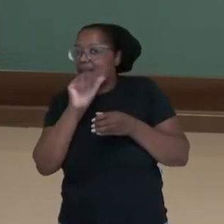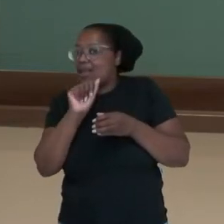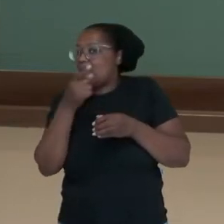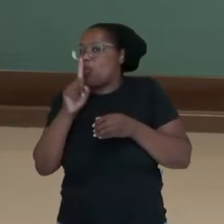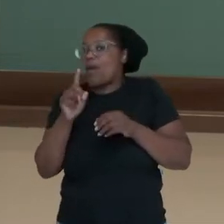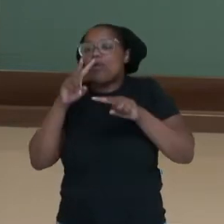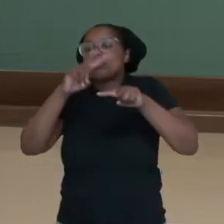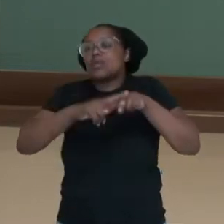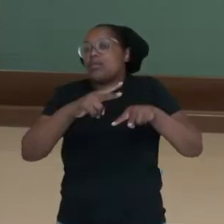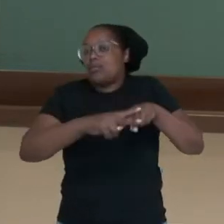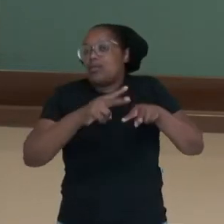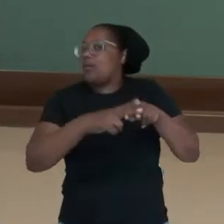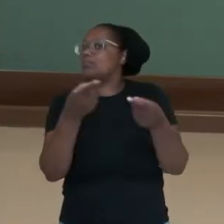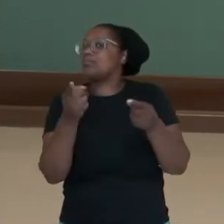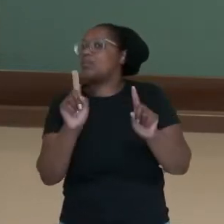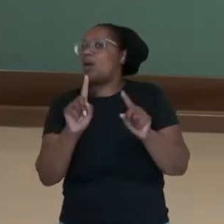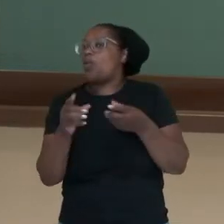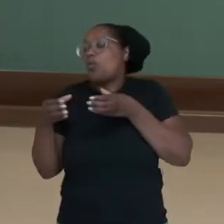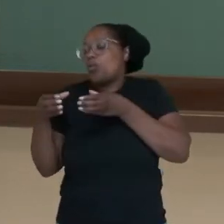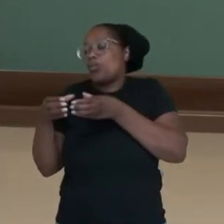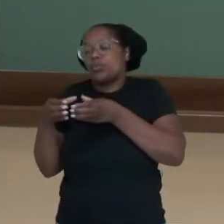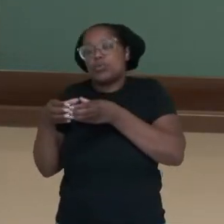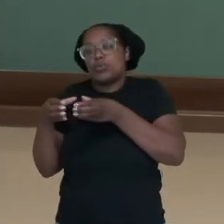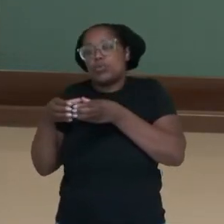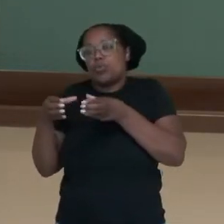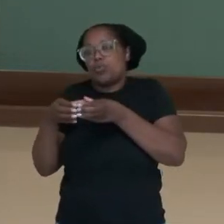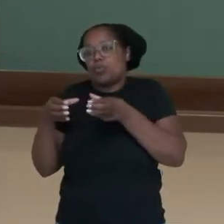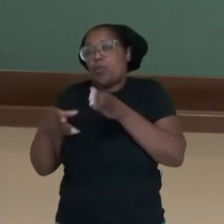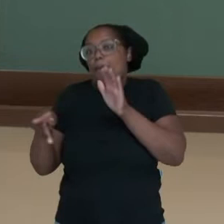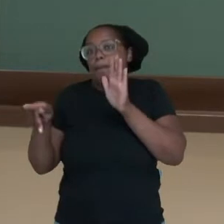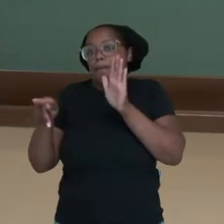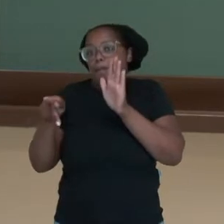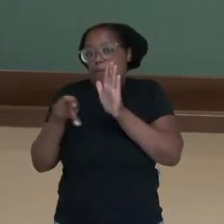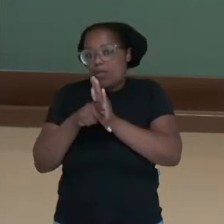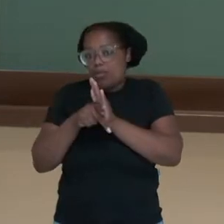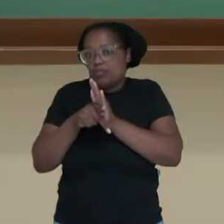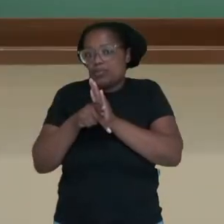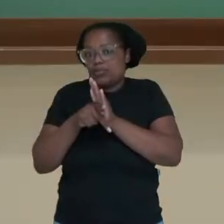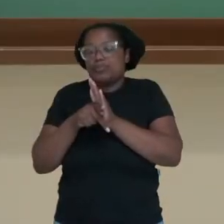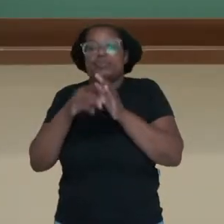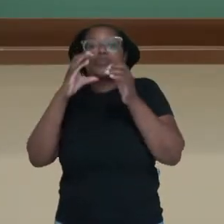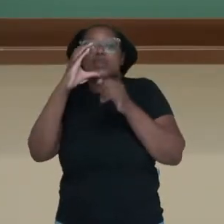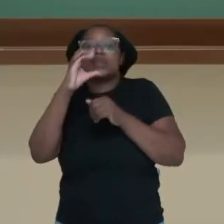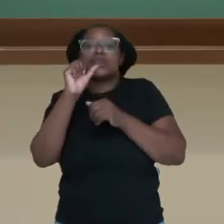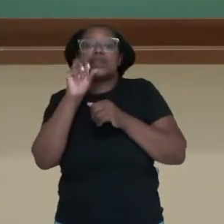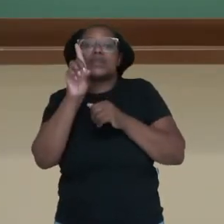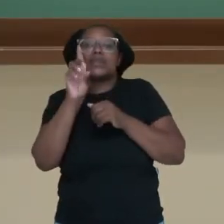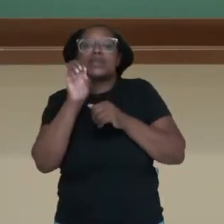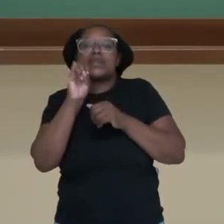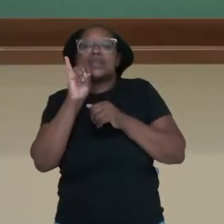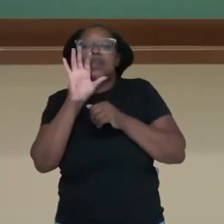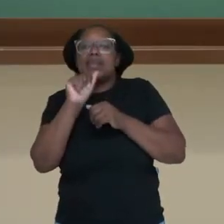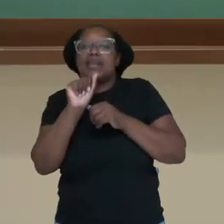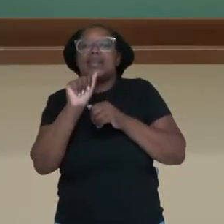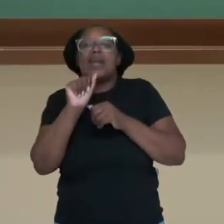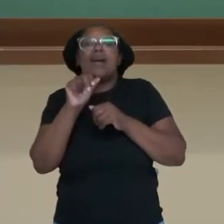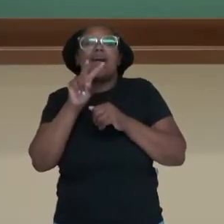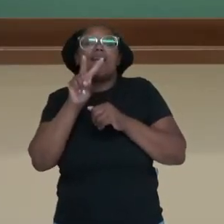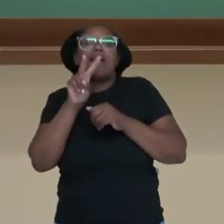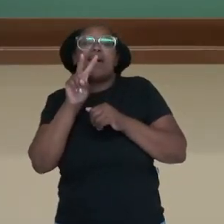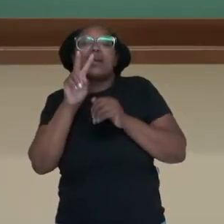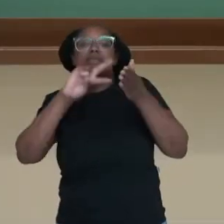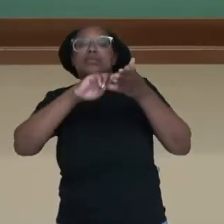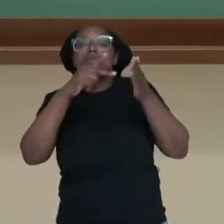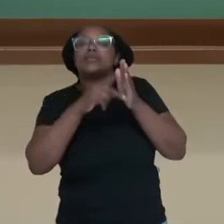alimento. Então as comidas ficam presas? Não, não é isso. Cadeia vem de sequência,